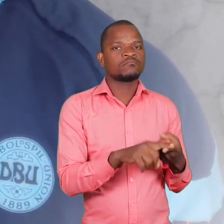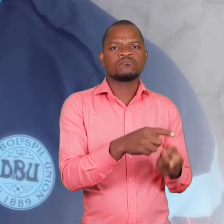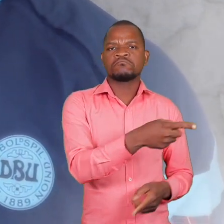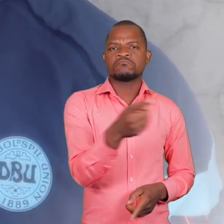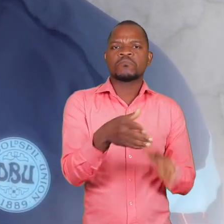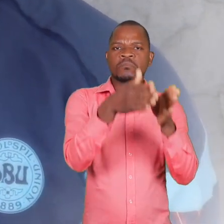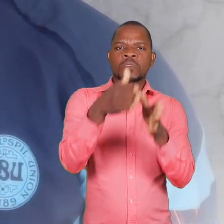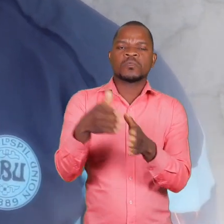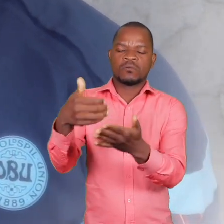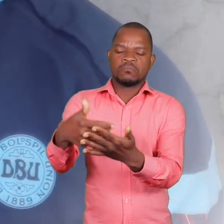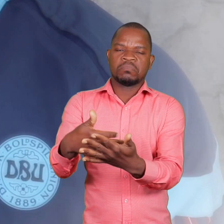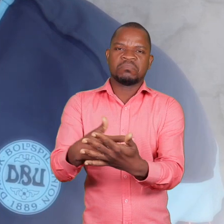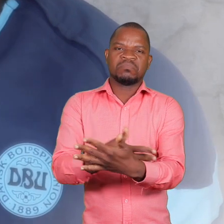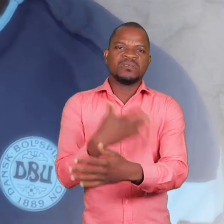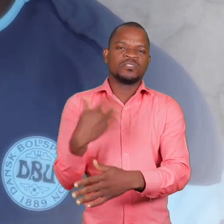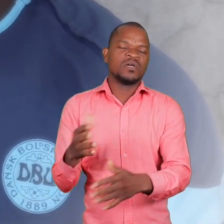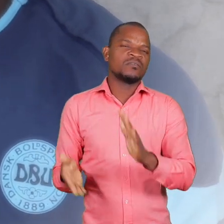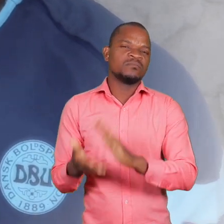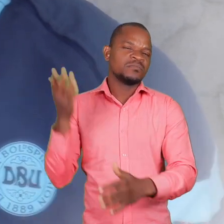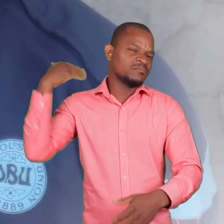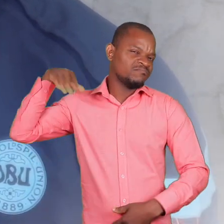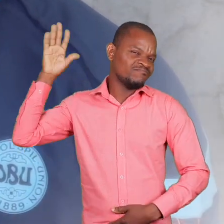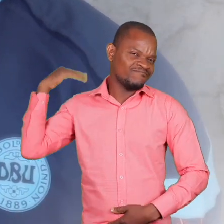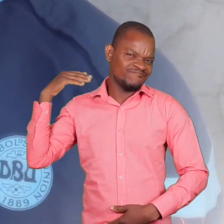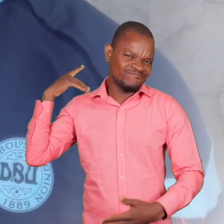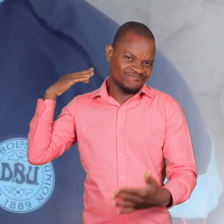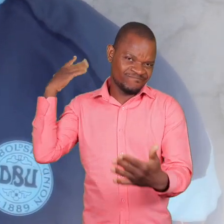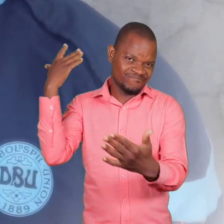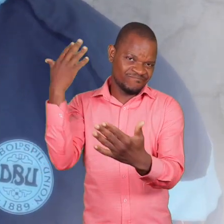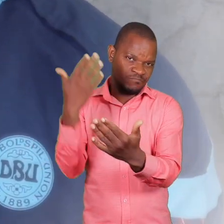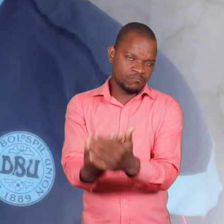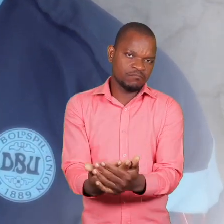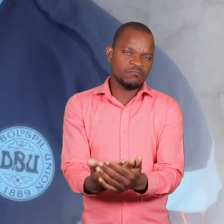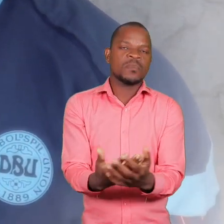Não temos latrina e as pessoas também acostumaram, é hábito, desde.